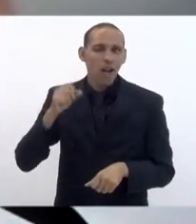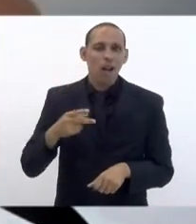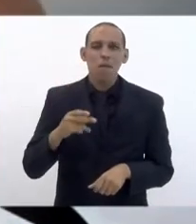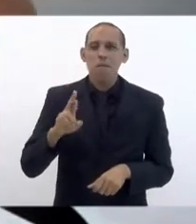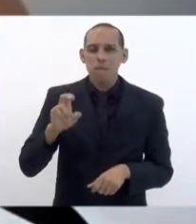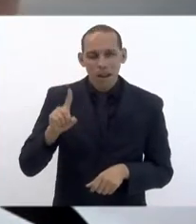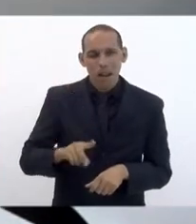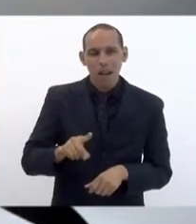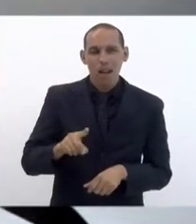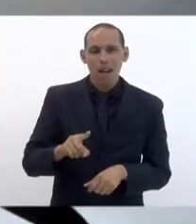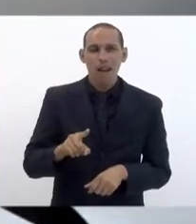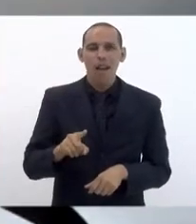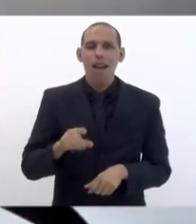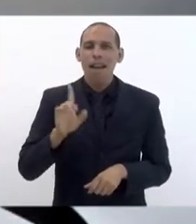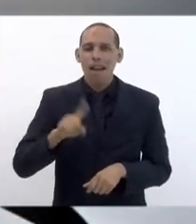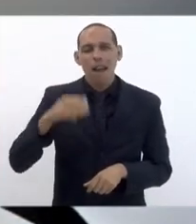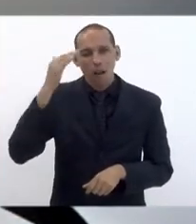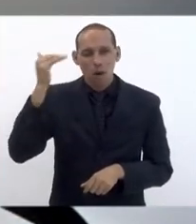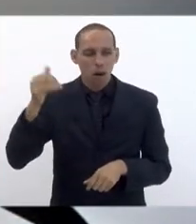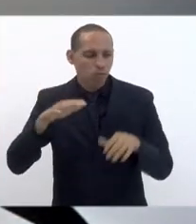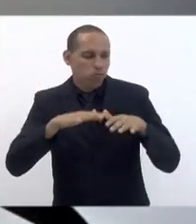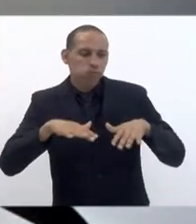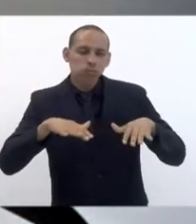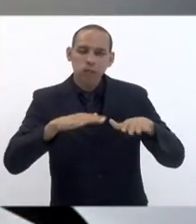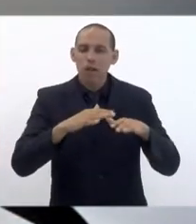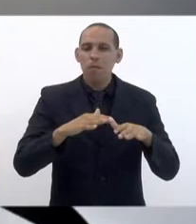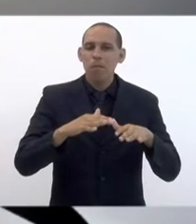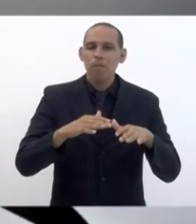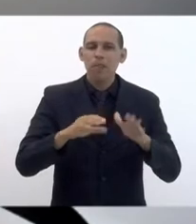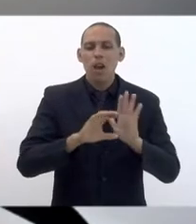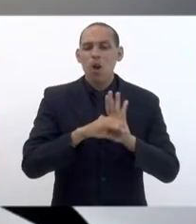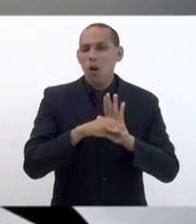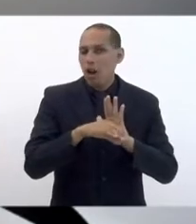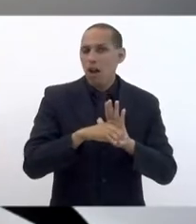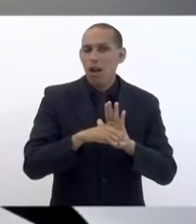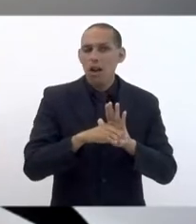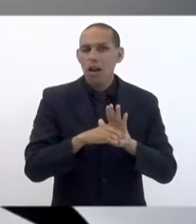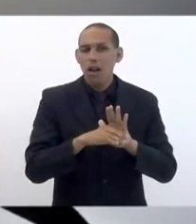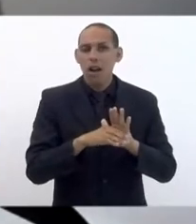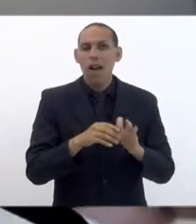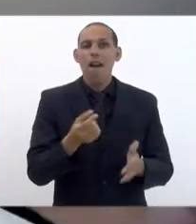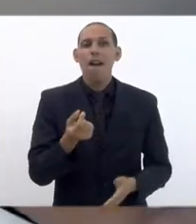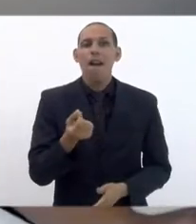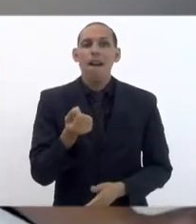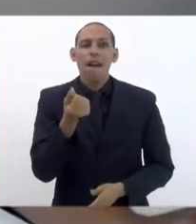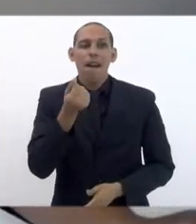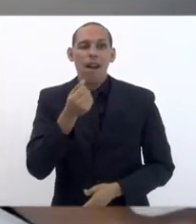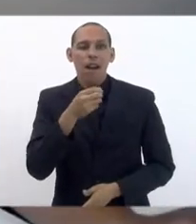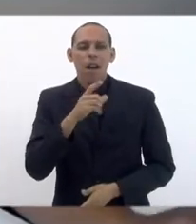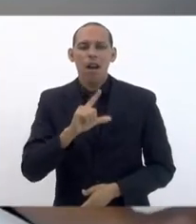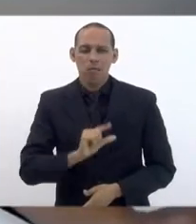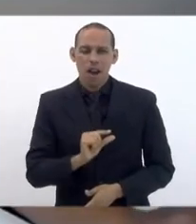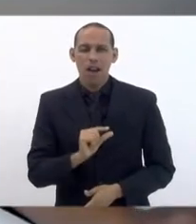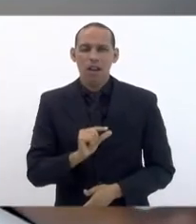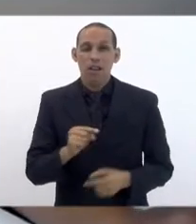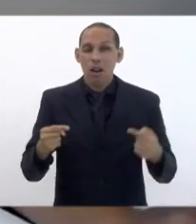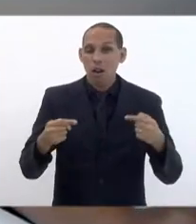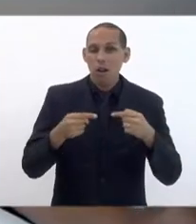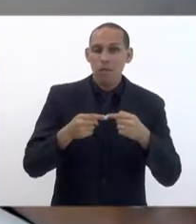populares, né? Naturalmente conceituando aí o que é de baixa renda em função da renda familiar per